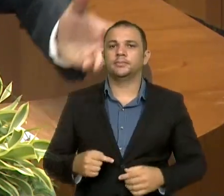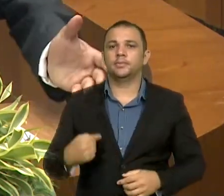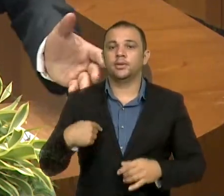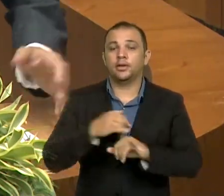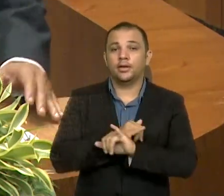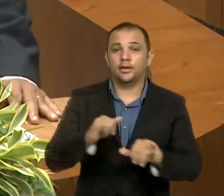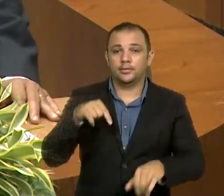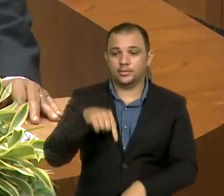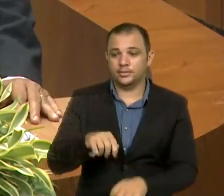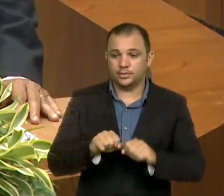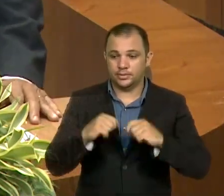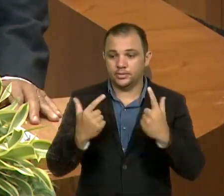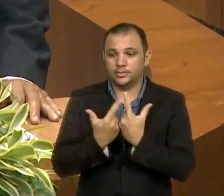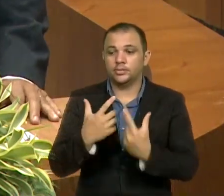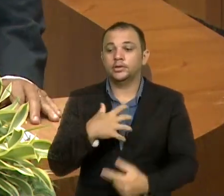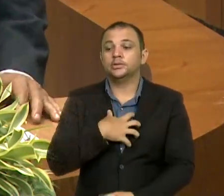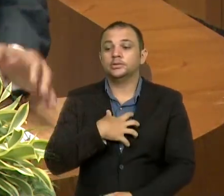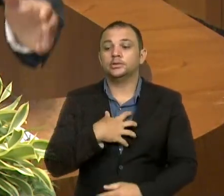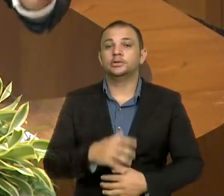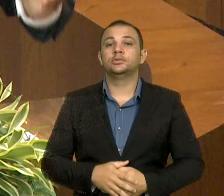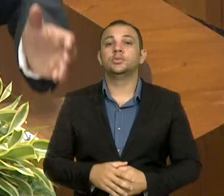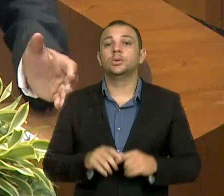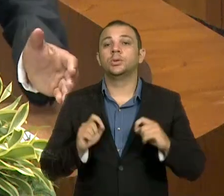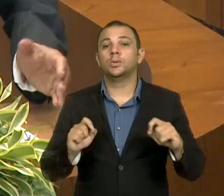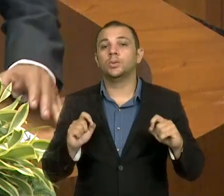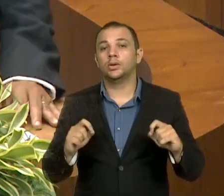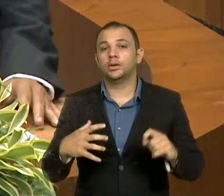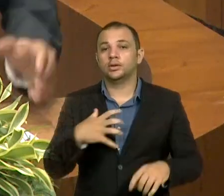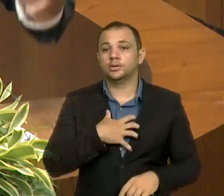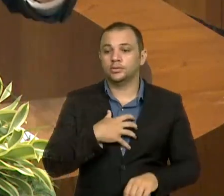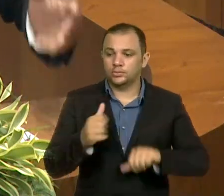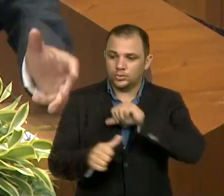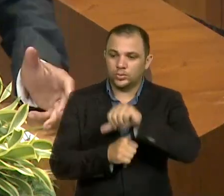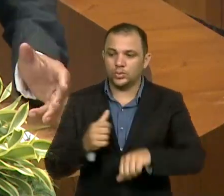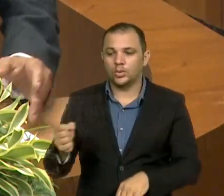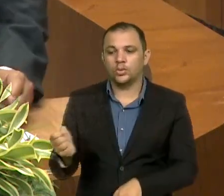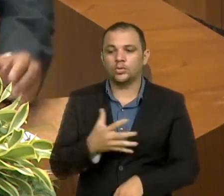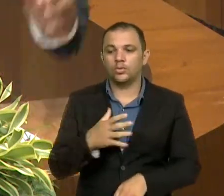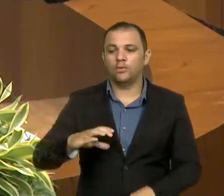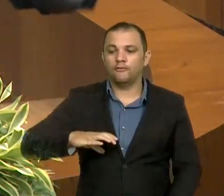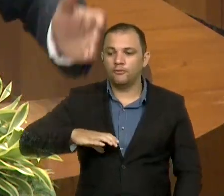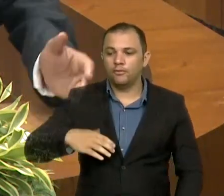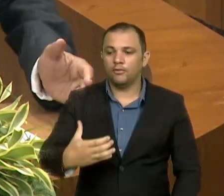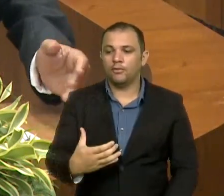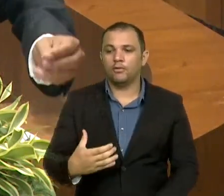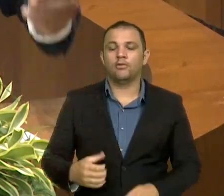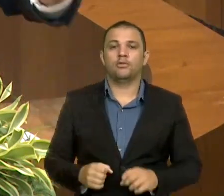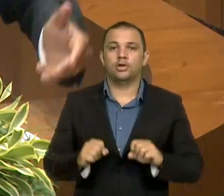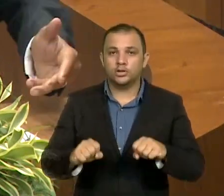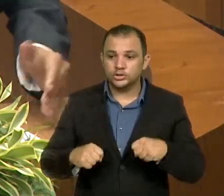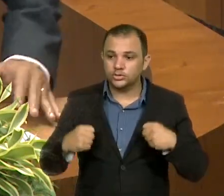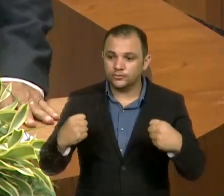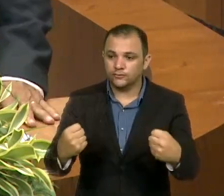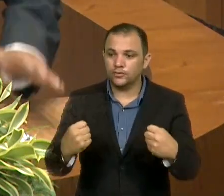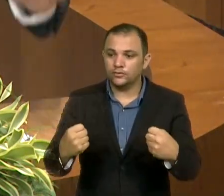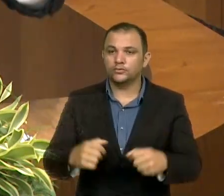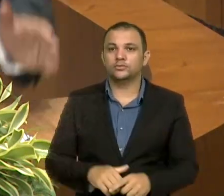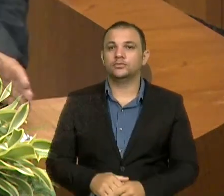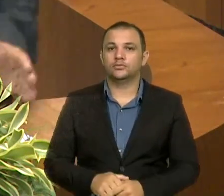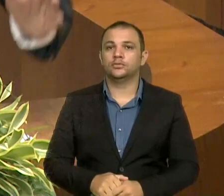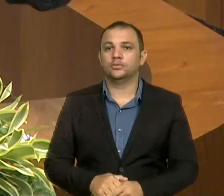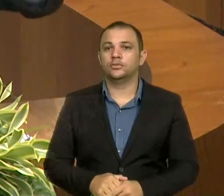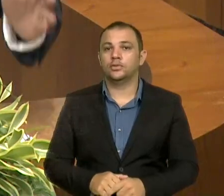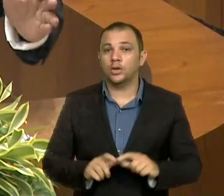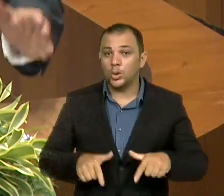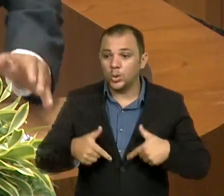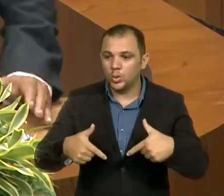esse sentimento de renovação, de coragem, de determinação na